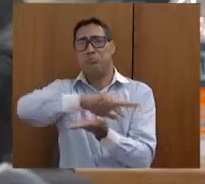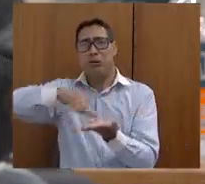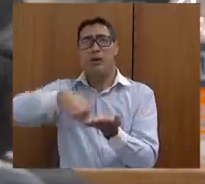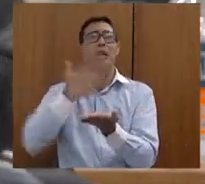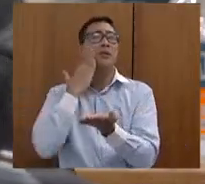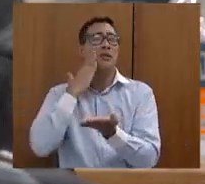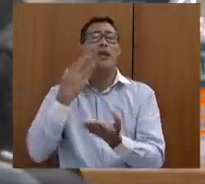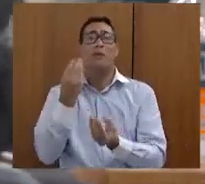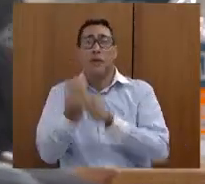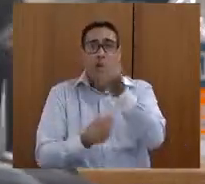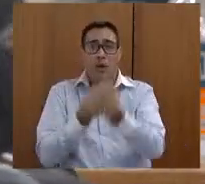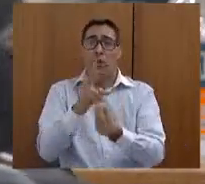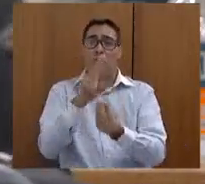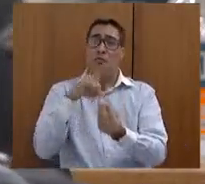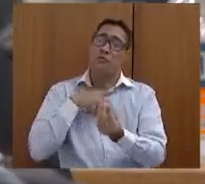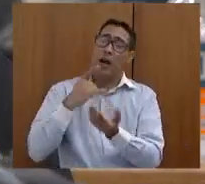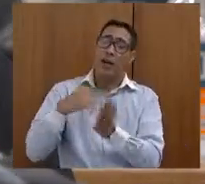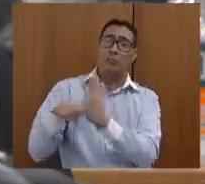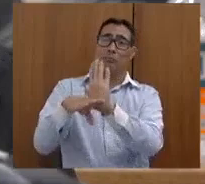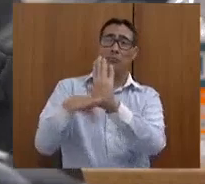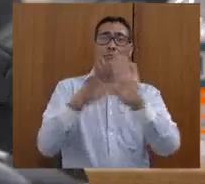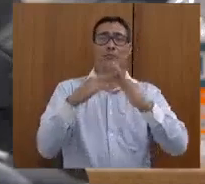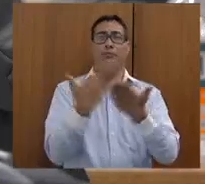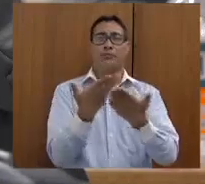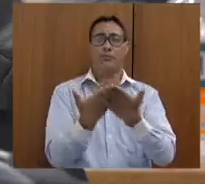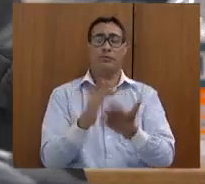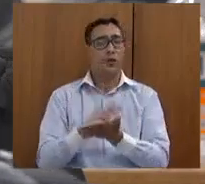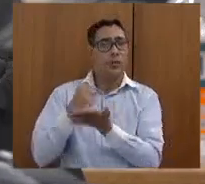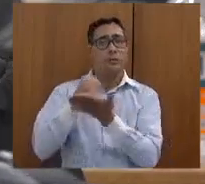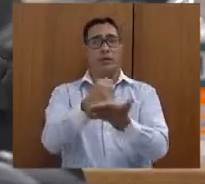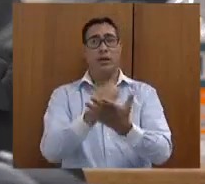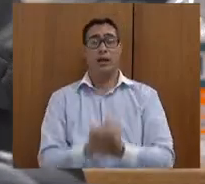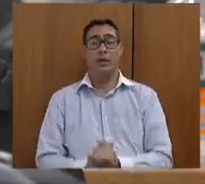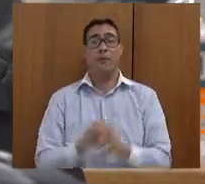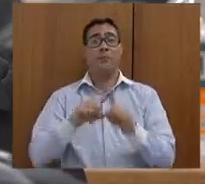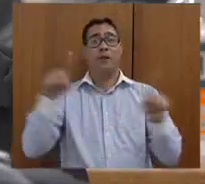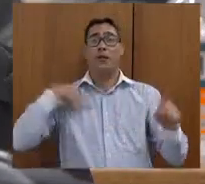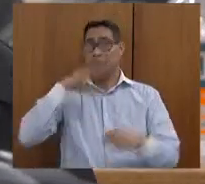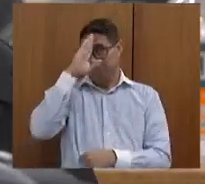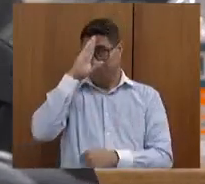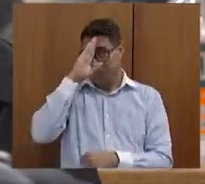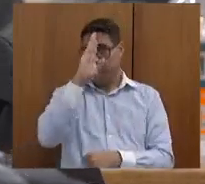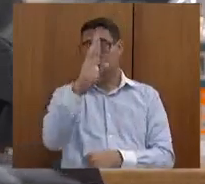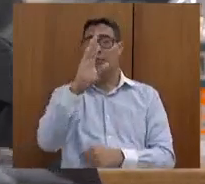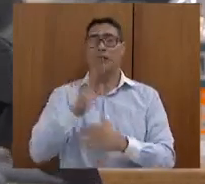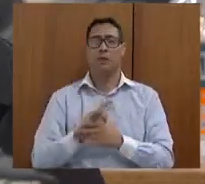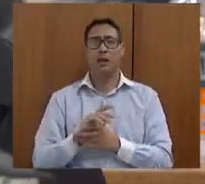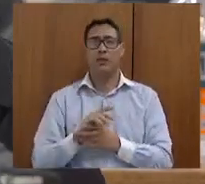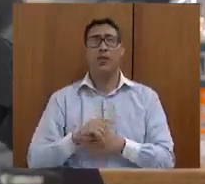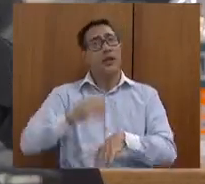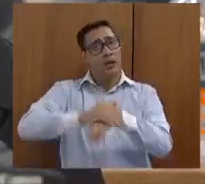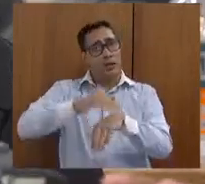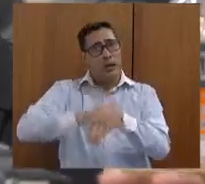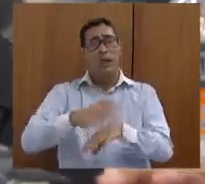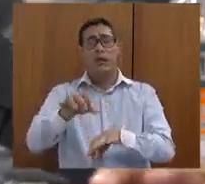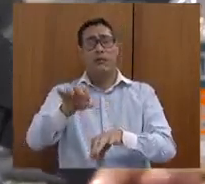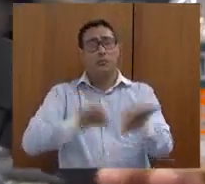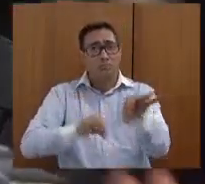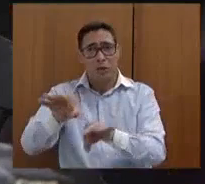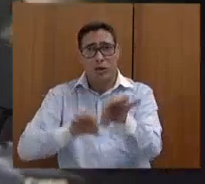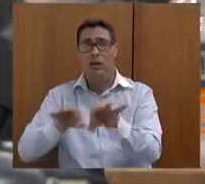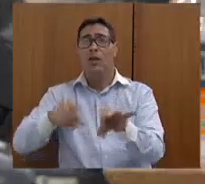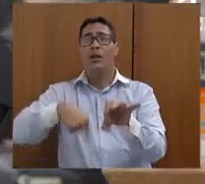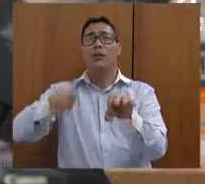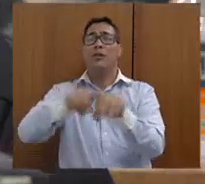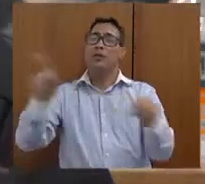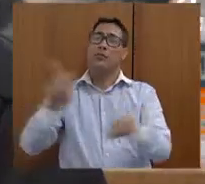saber onde é que a gente pode apoiar as escolas mas principalmente né nesse processo de gestão da